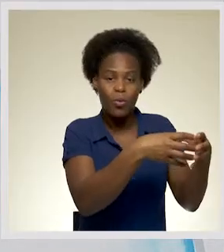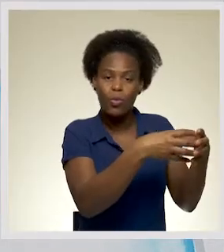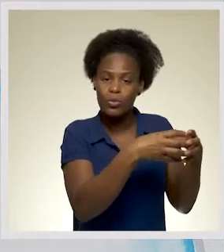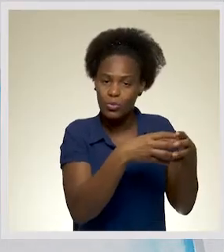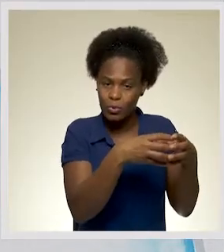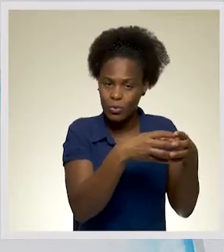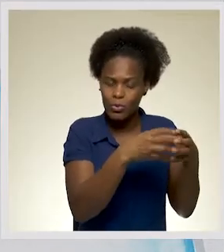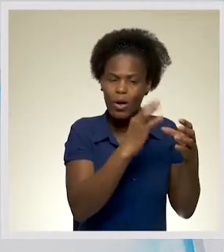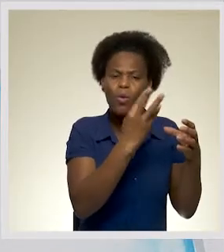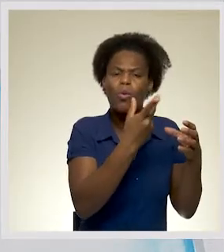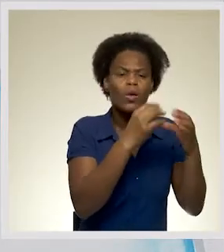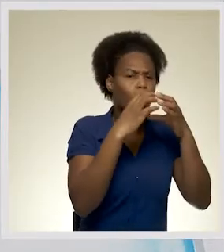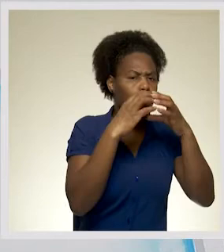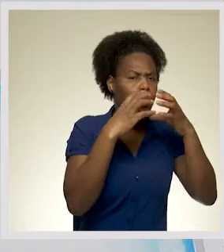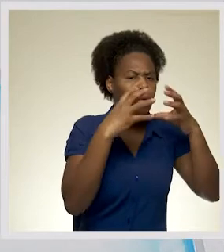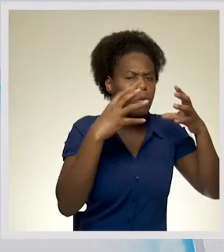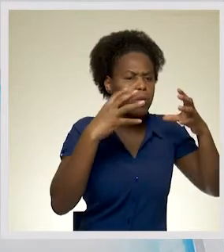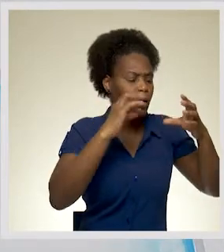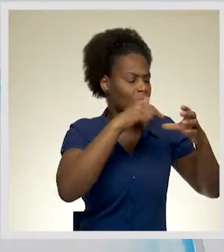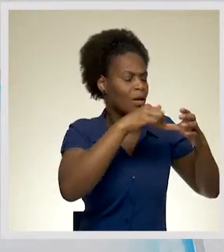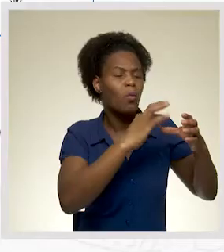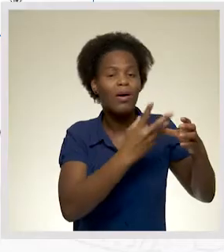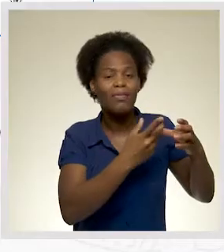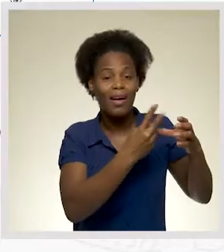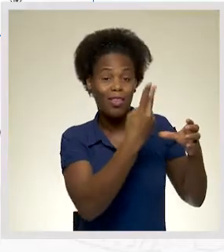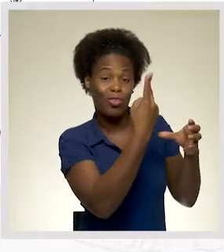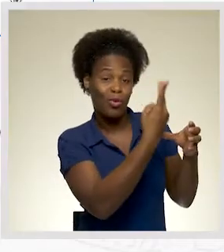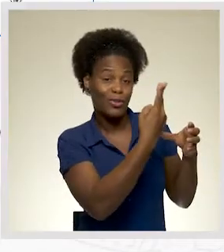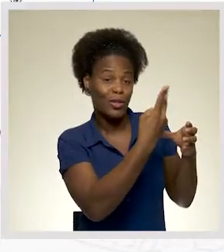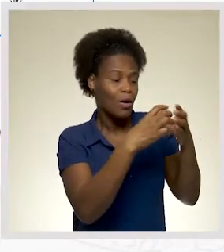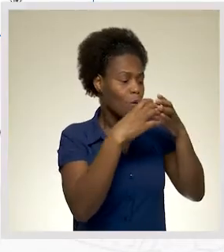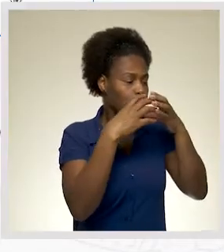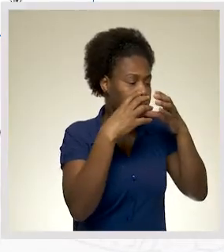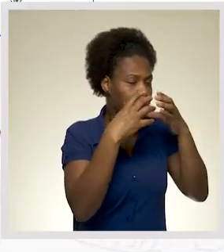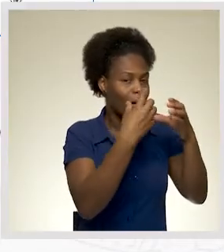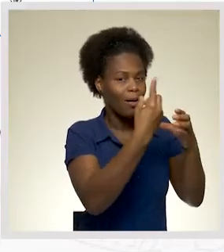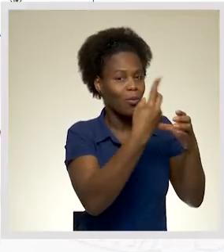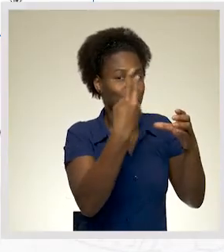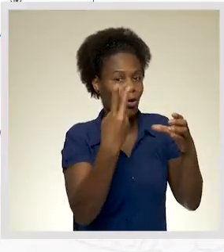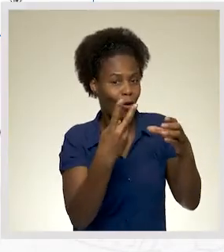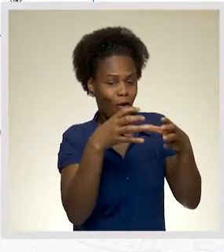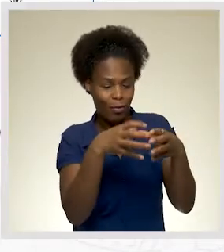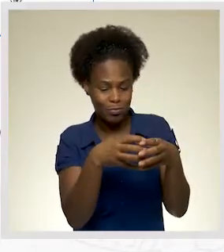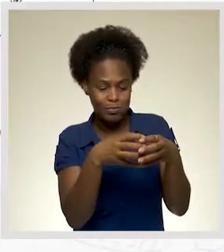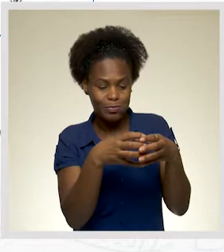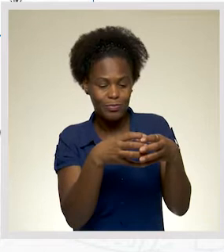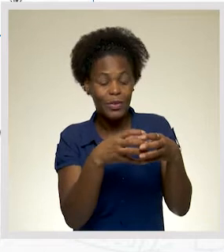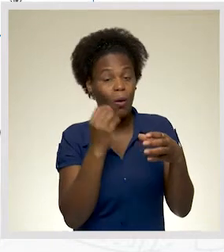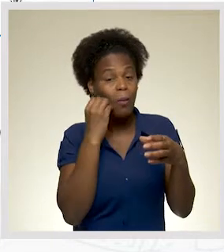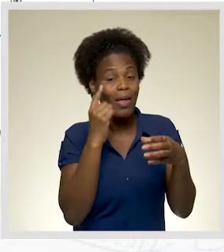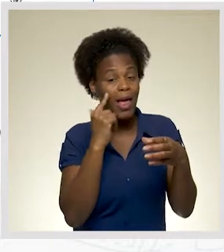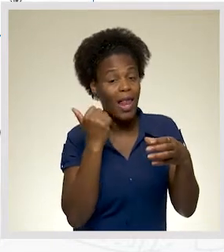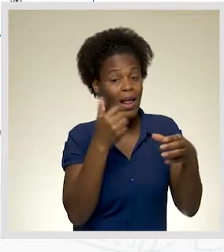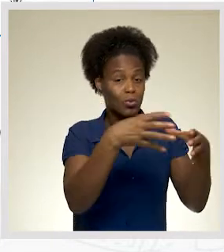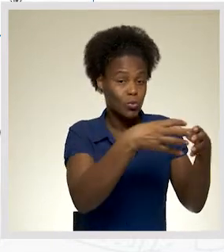balões? Levou 2 balões. Então, por isso, como levou um grupo de balões, 1